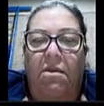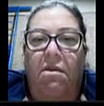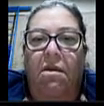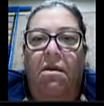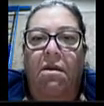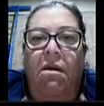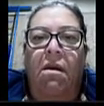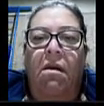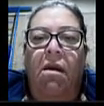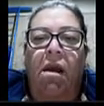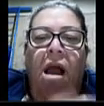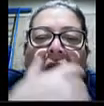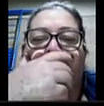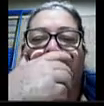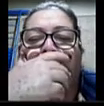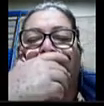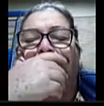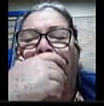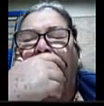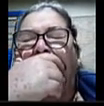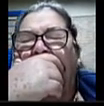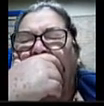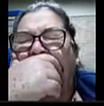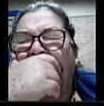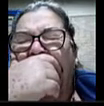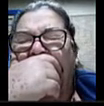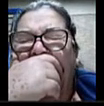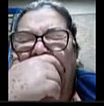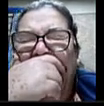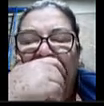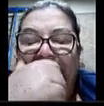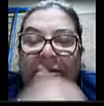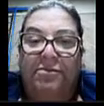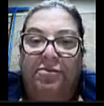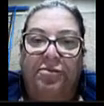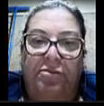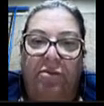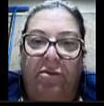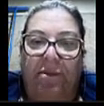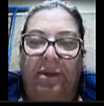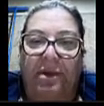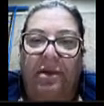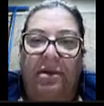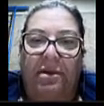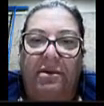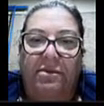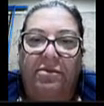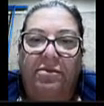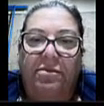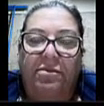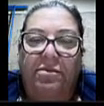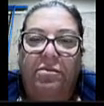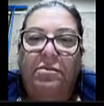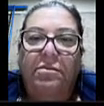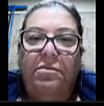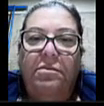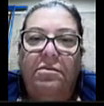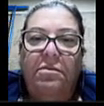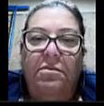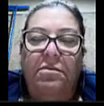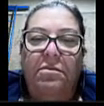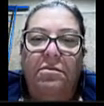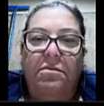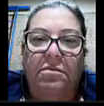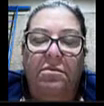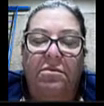levado em consideração. E aí a gente tem o transtorno da expressão escrita, que tem relação não